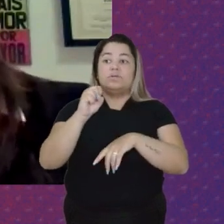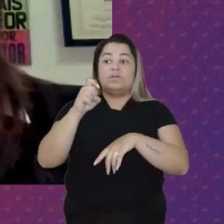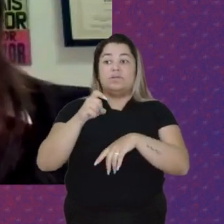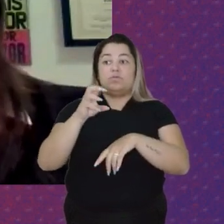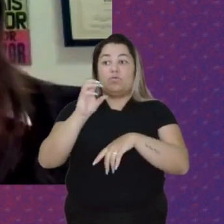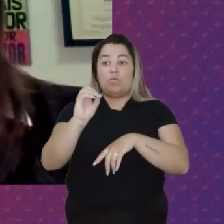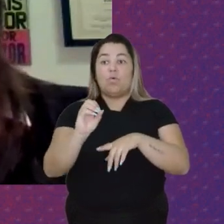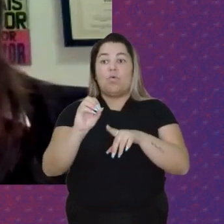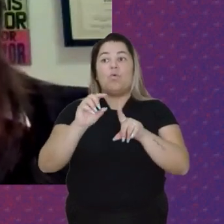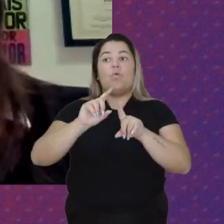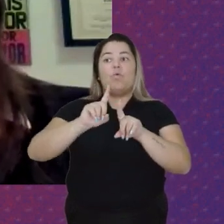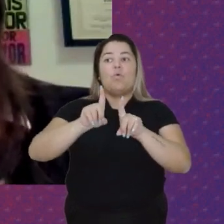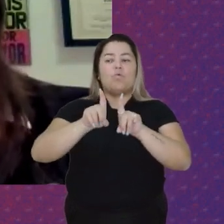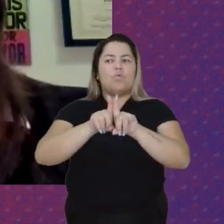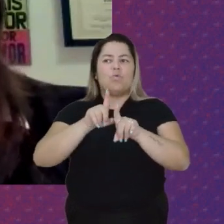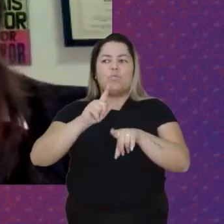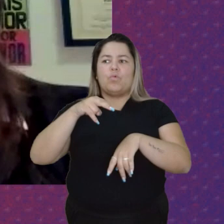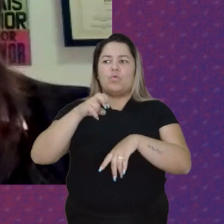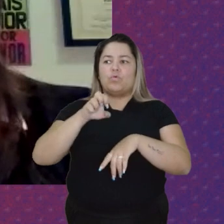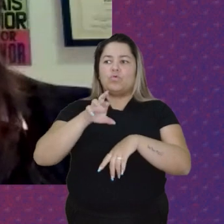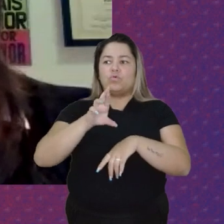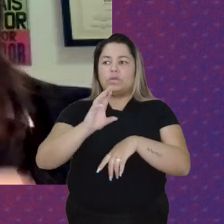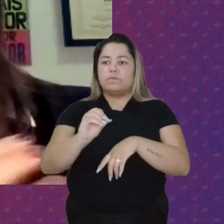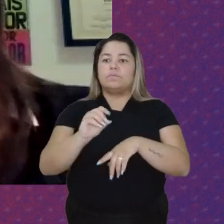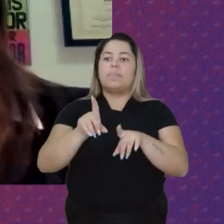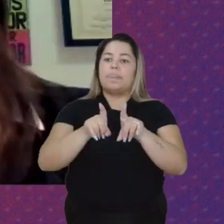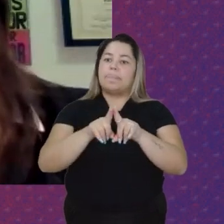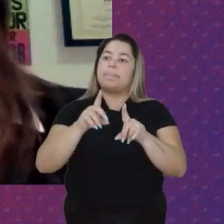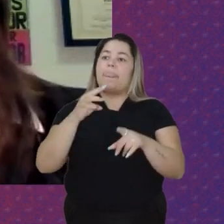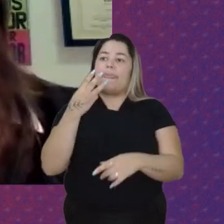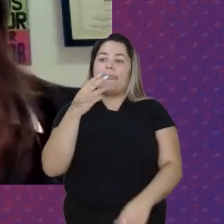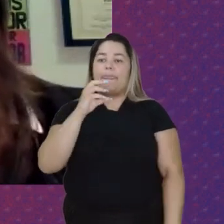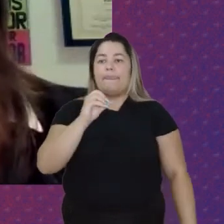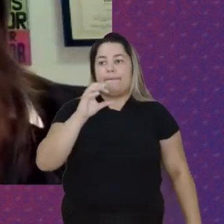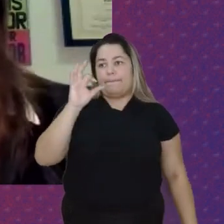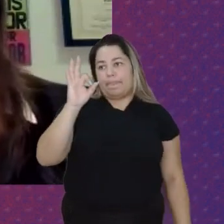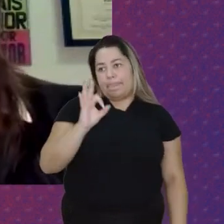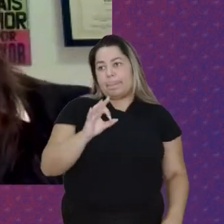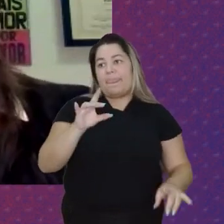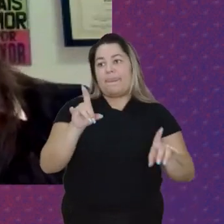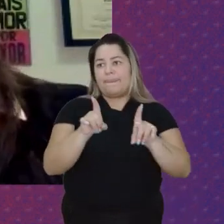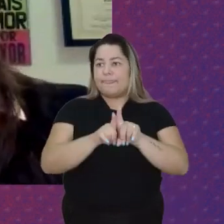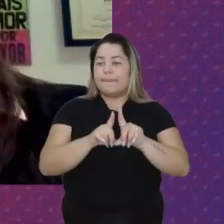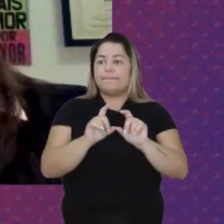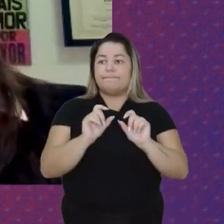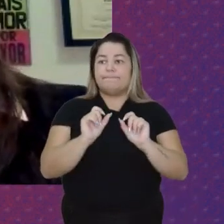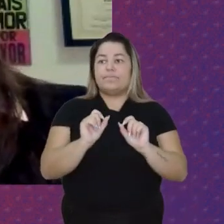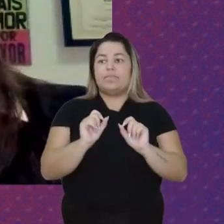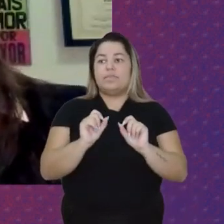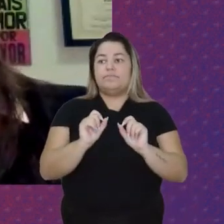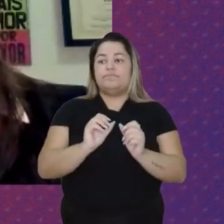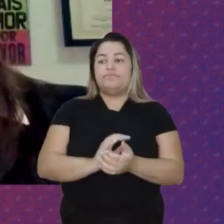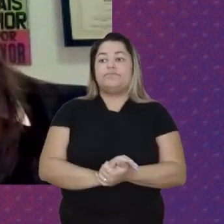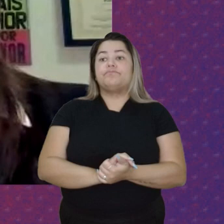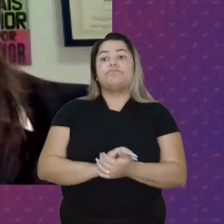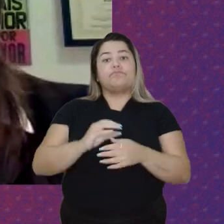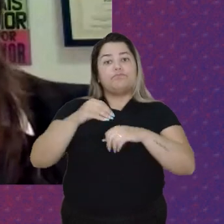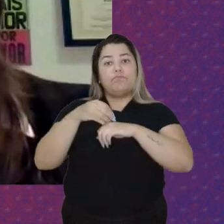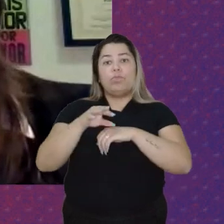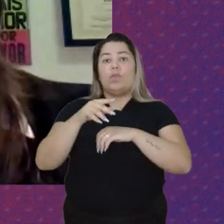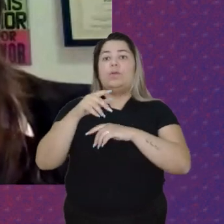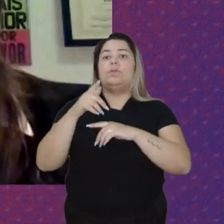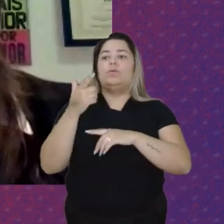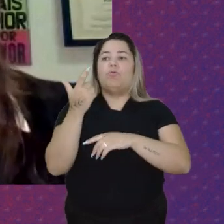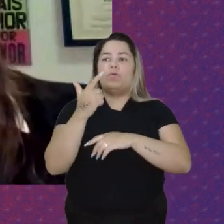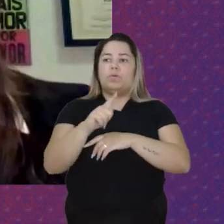gênero, então, para que a gente também garanta que esses 30% mínimos sejam destinados às